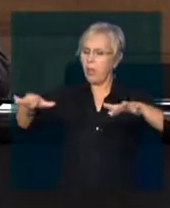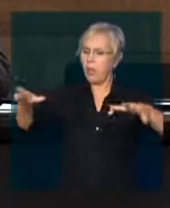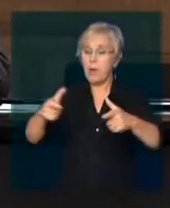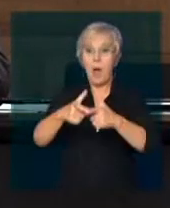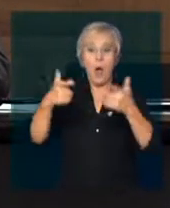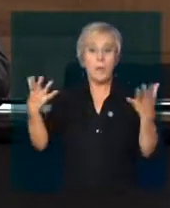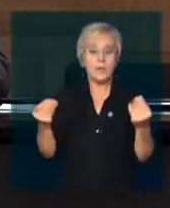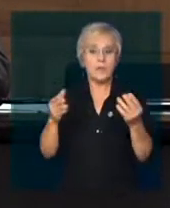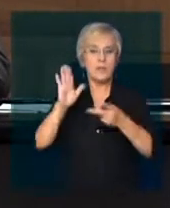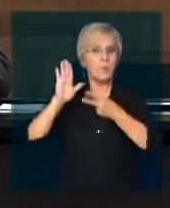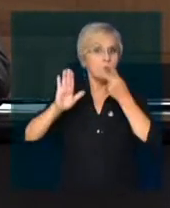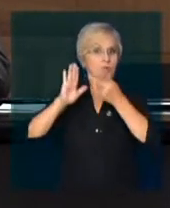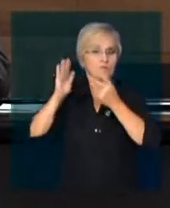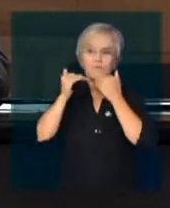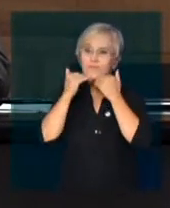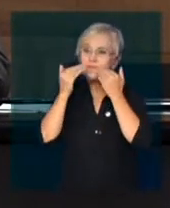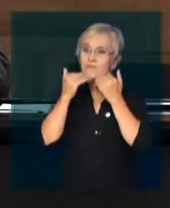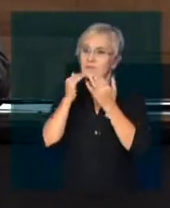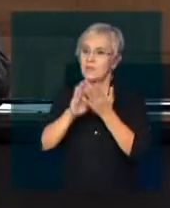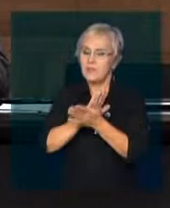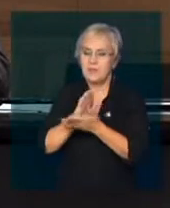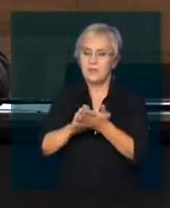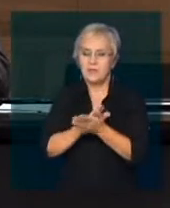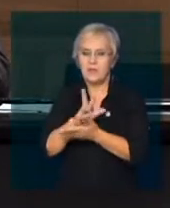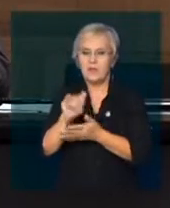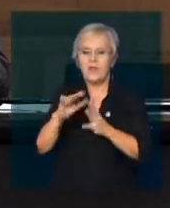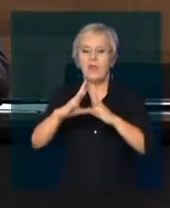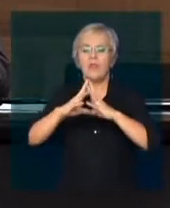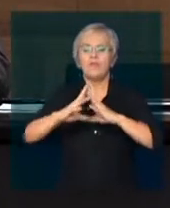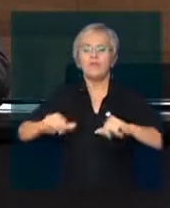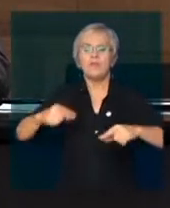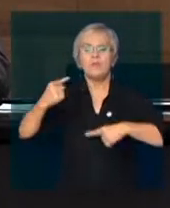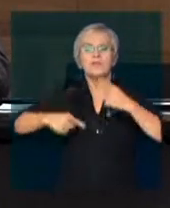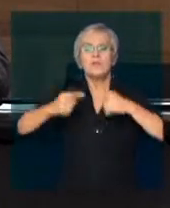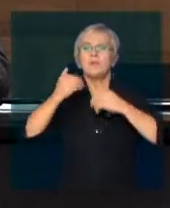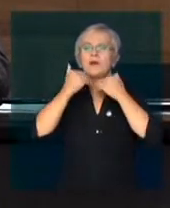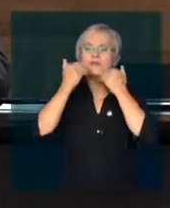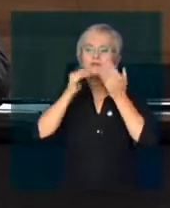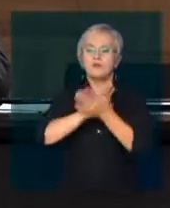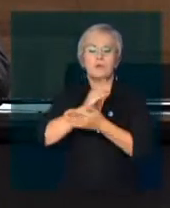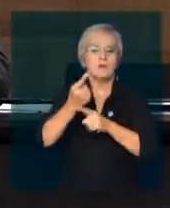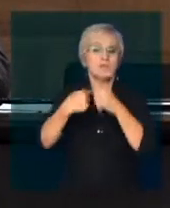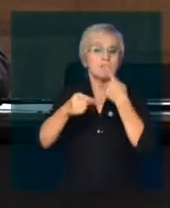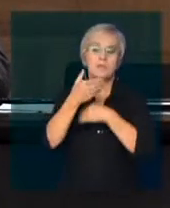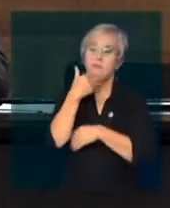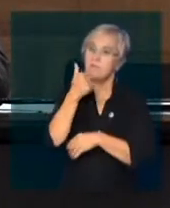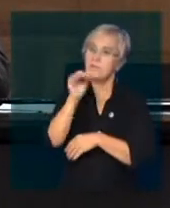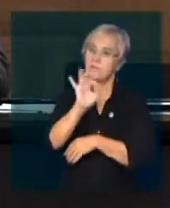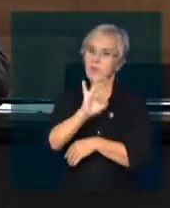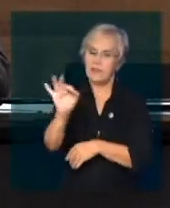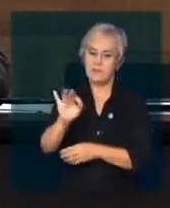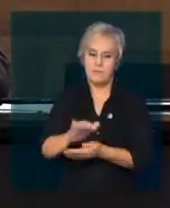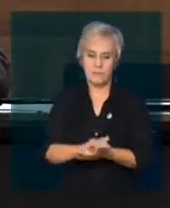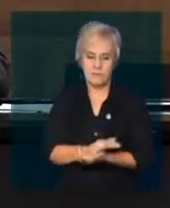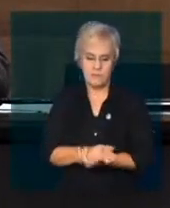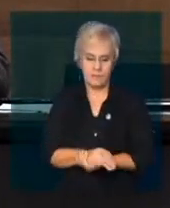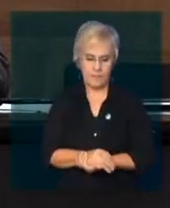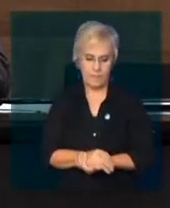menor sentido, que só vai pulverizar mais o debate e não vai acrescentar absolutamente nada de conteúdo.